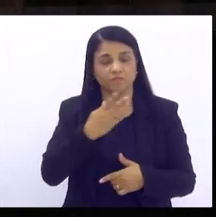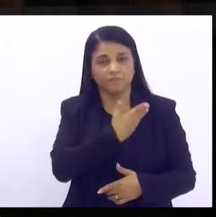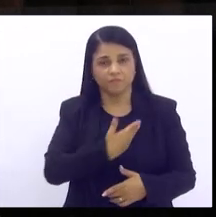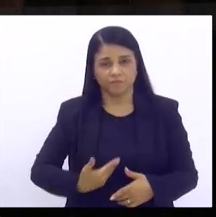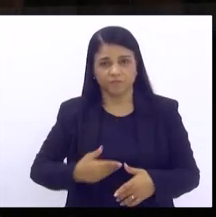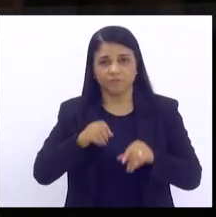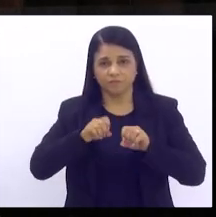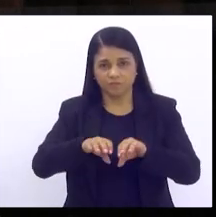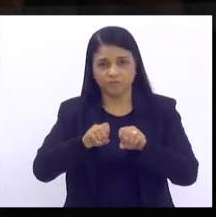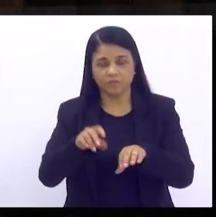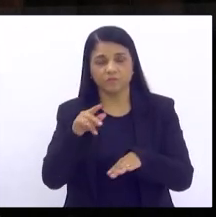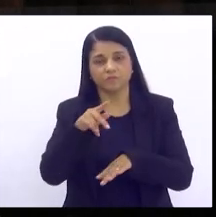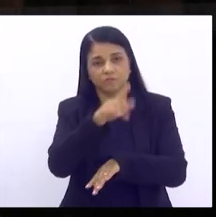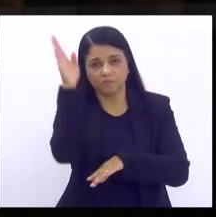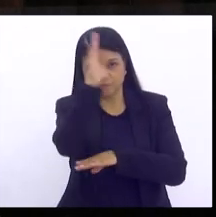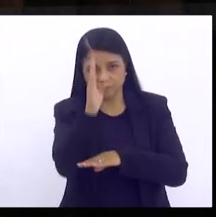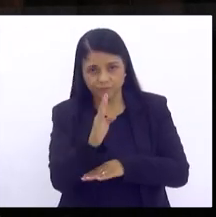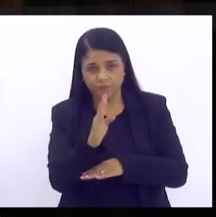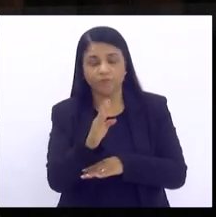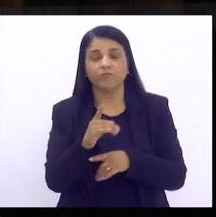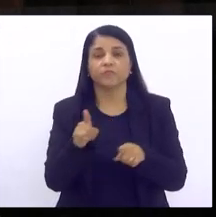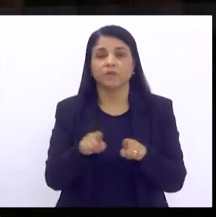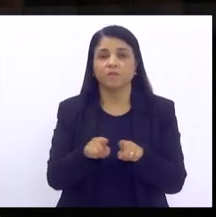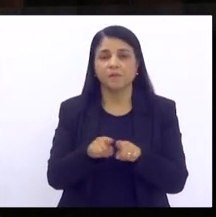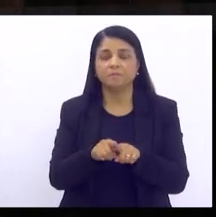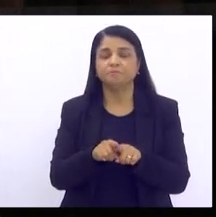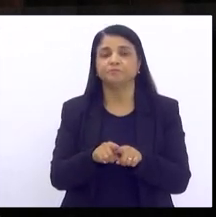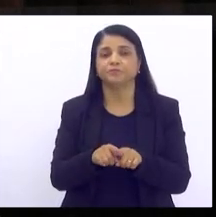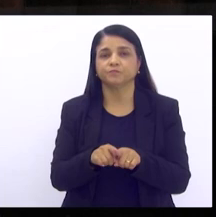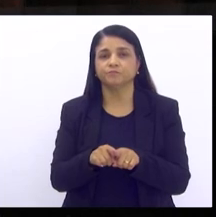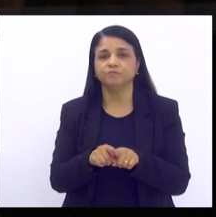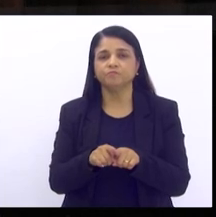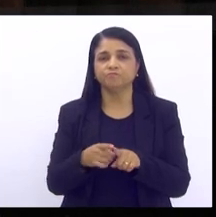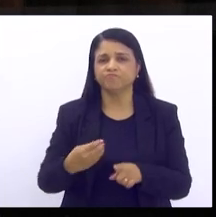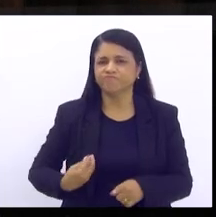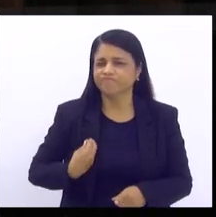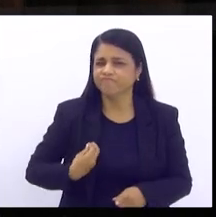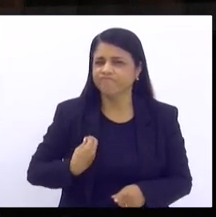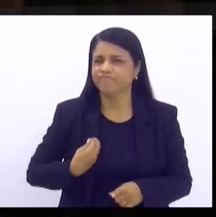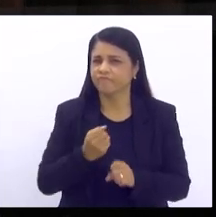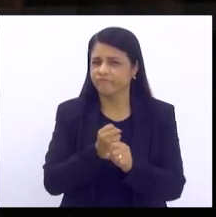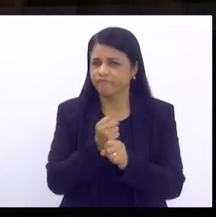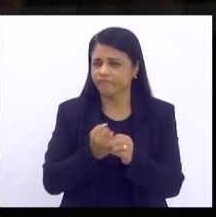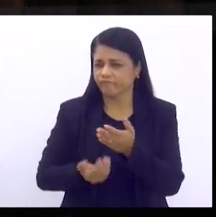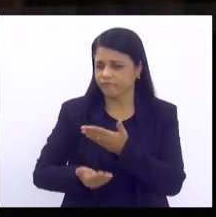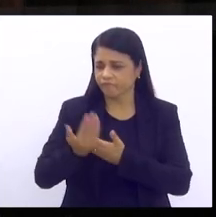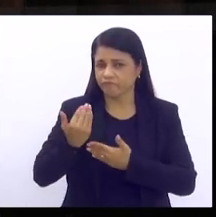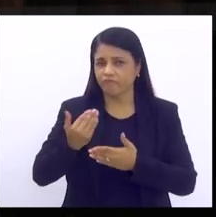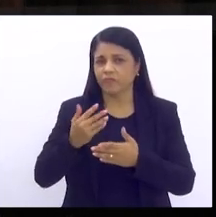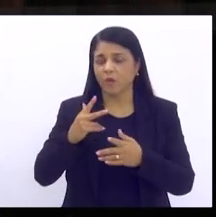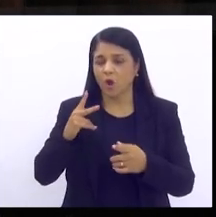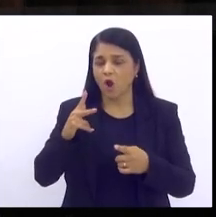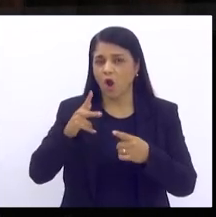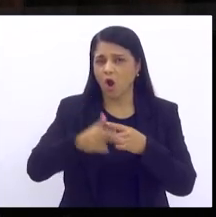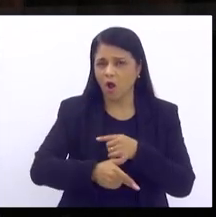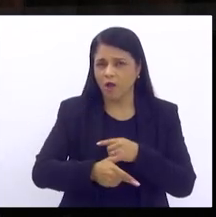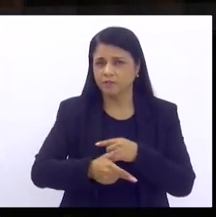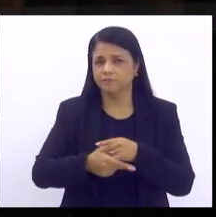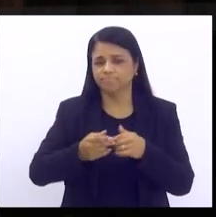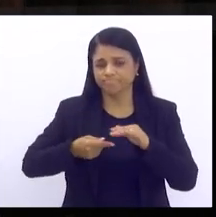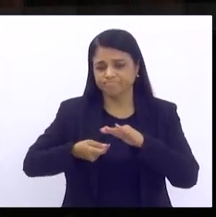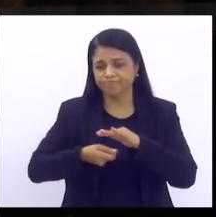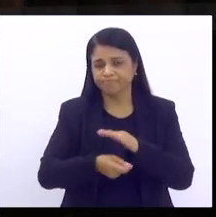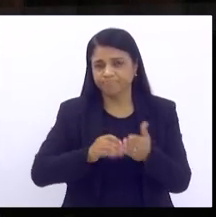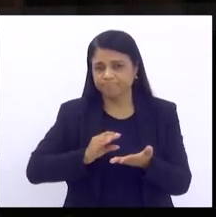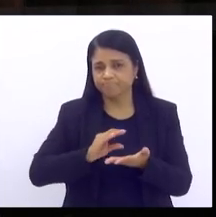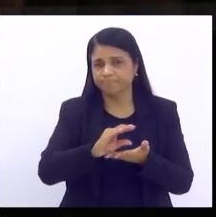em nosso país. Além disso, a gente vivenciou naqueles anos um dos maiores cortes sofridos no orçamento